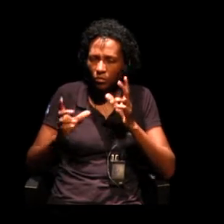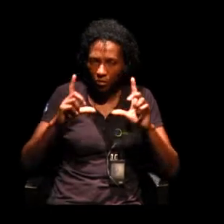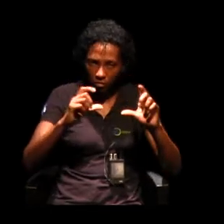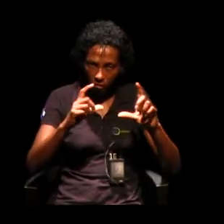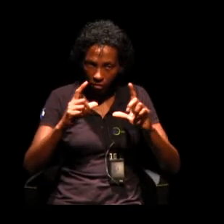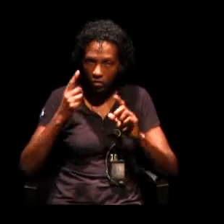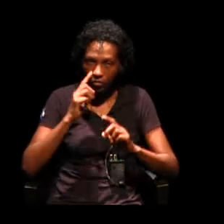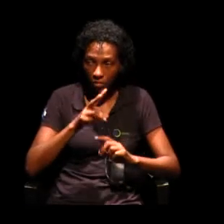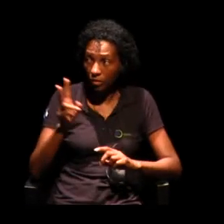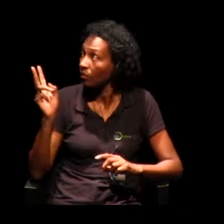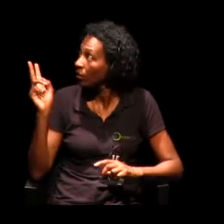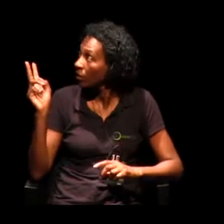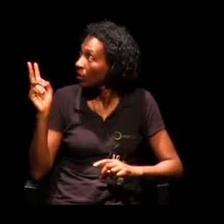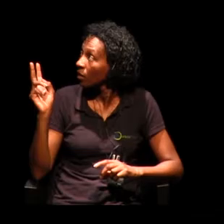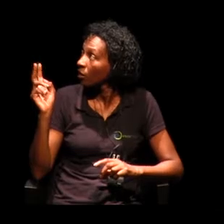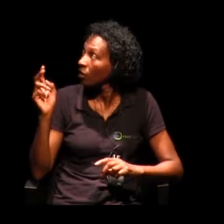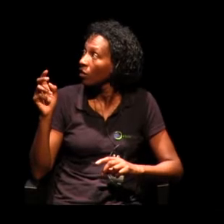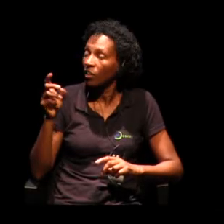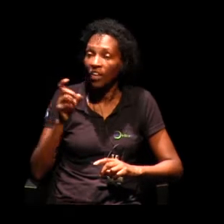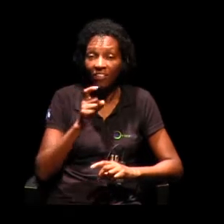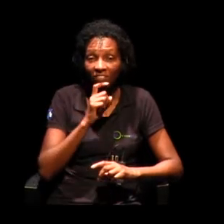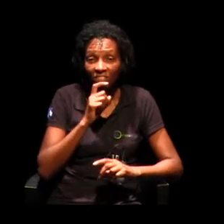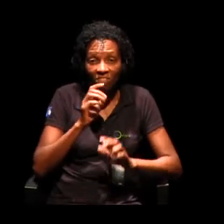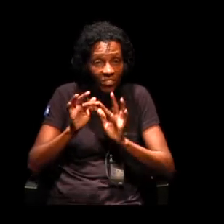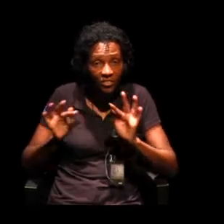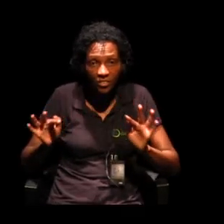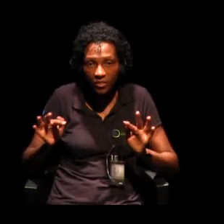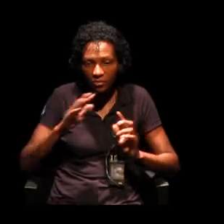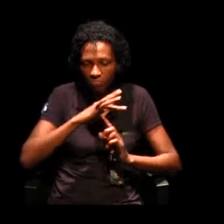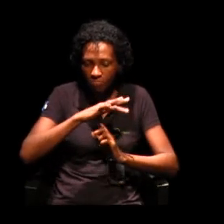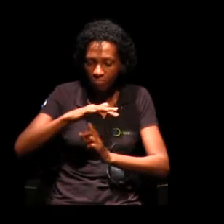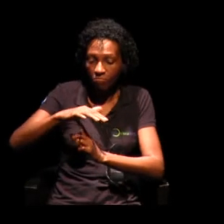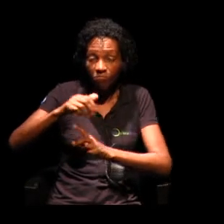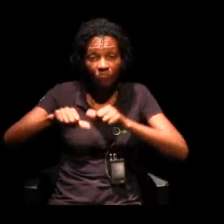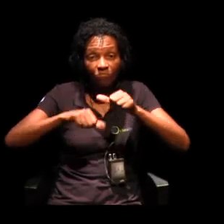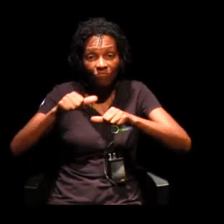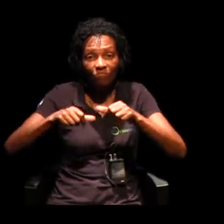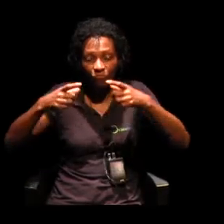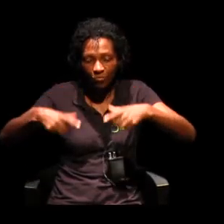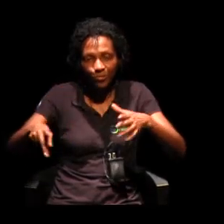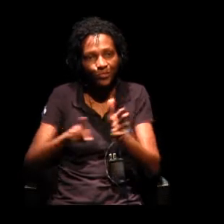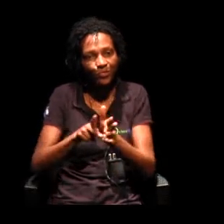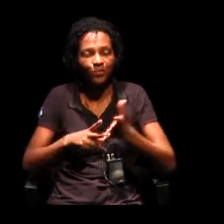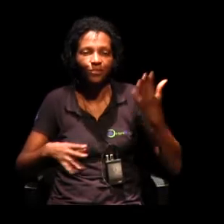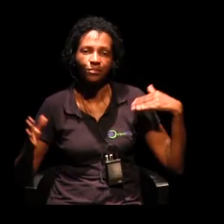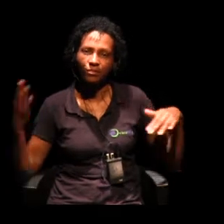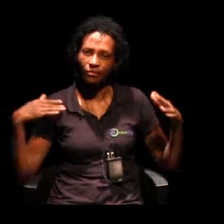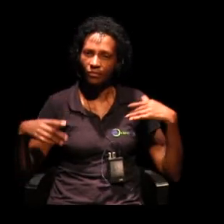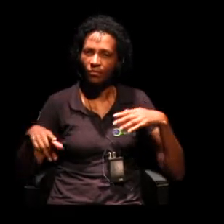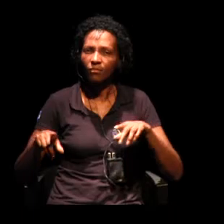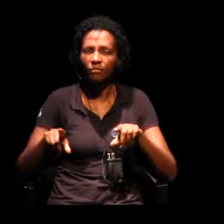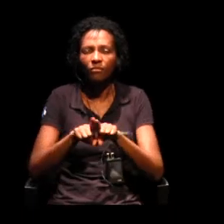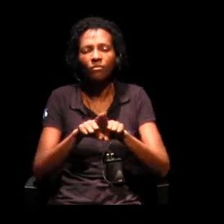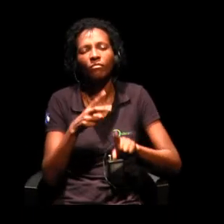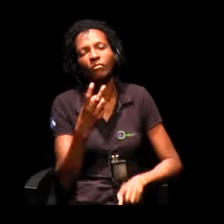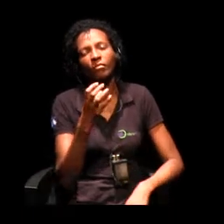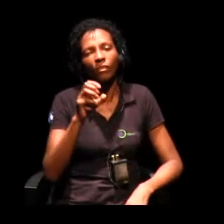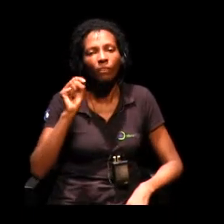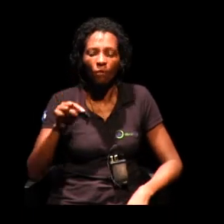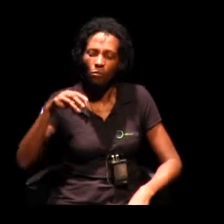econômica. Então, algumas imagens. Transformamos uma área verde simples, um parque, numa área de